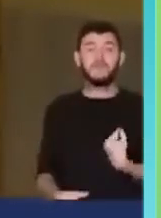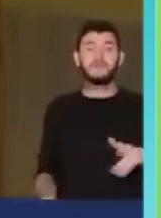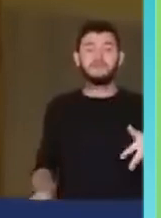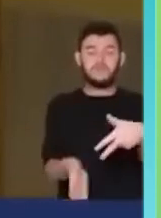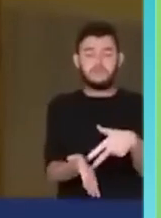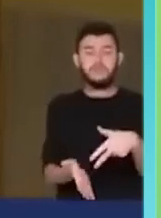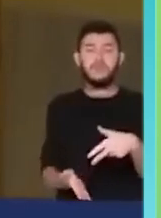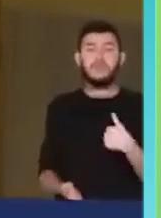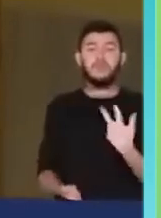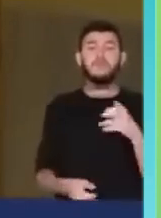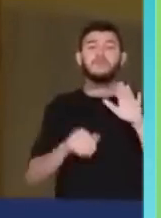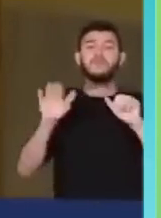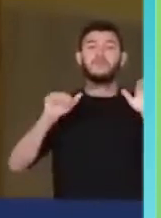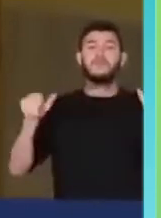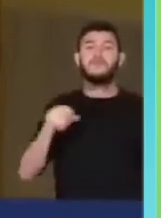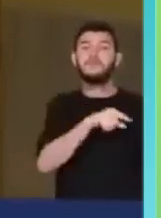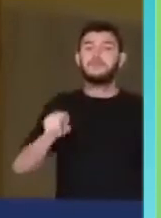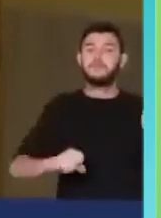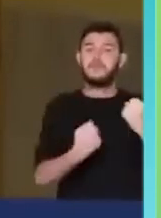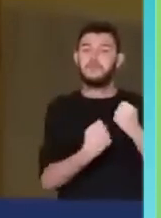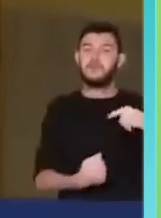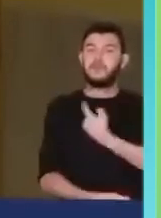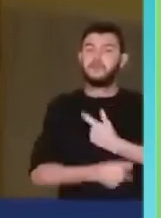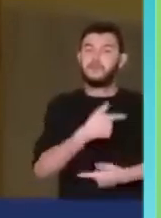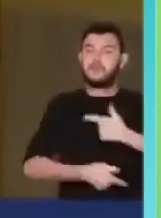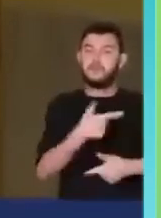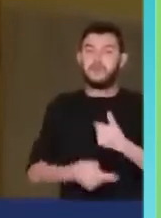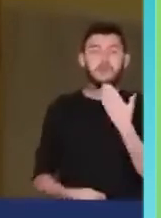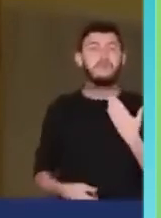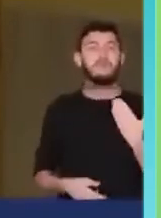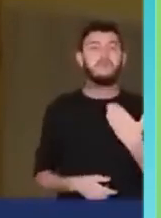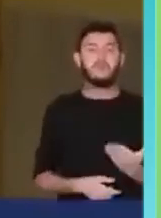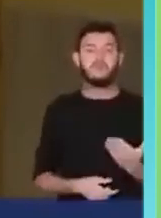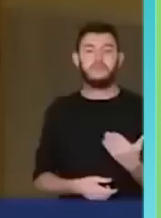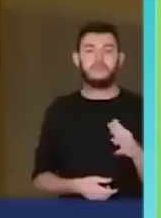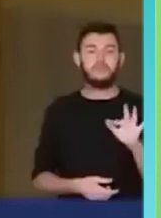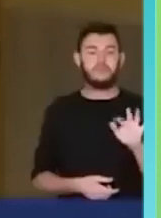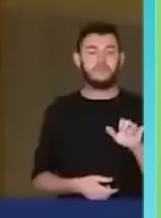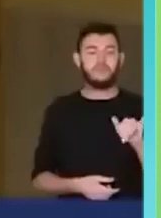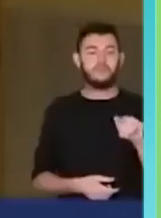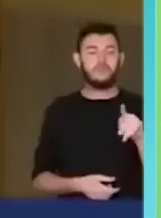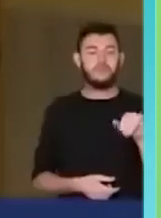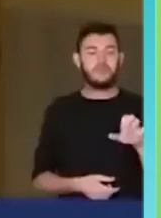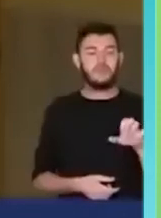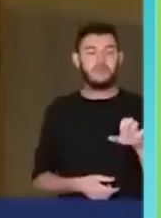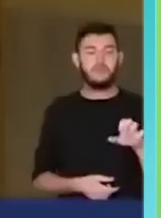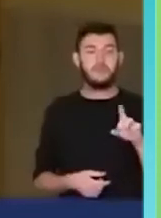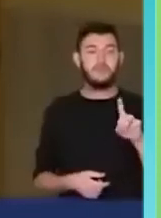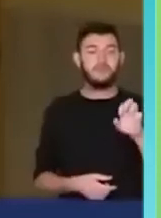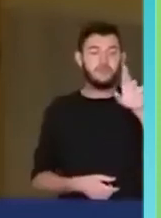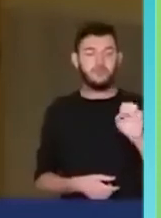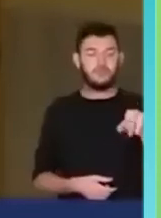tiveram estão juntos e quero convocar a todos que ganho com a gente quero pedir pelo nosso Felipe Brito dr